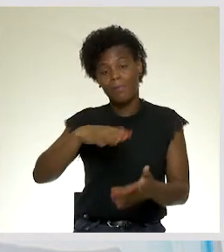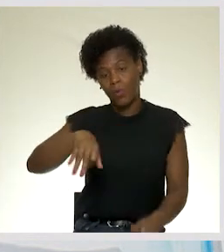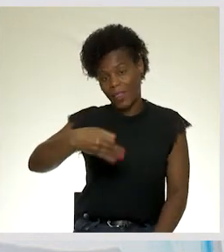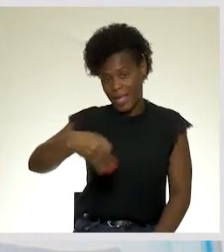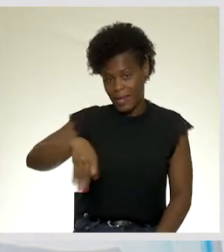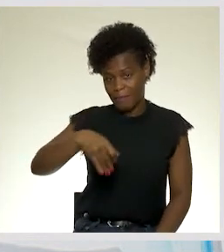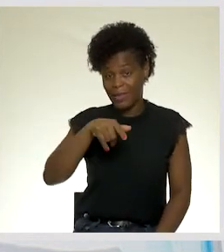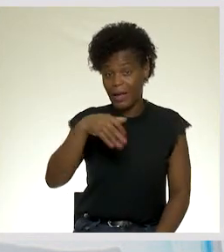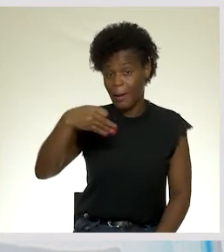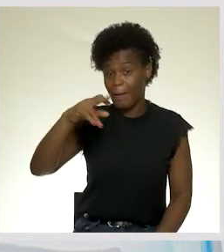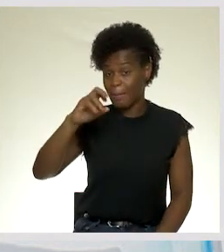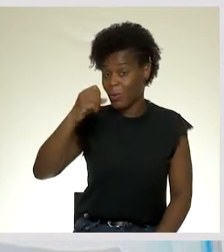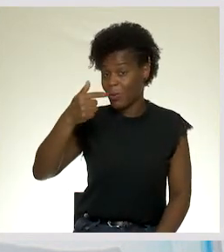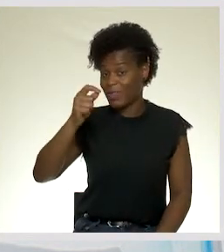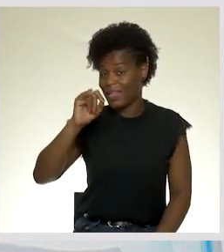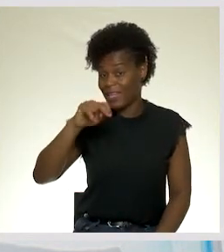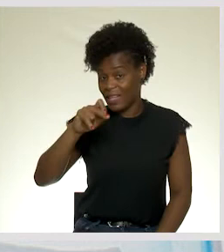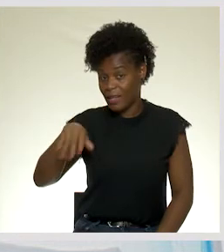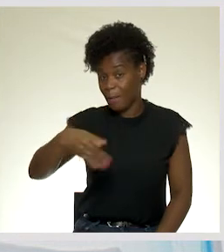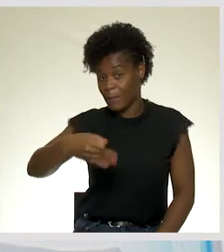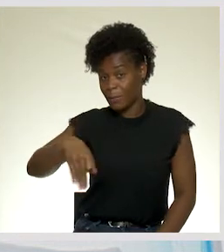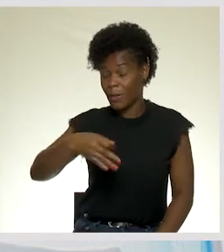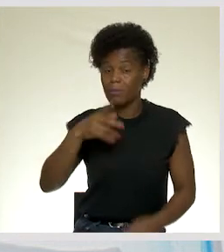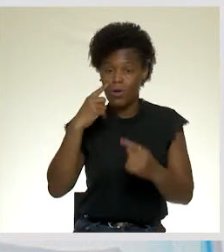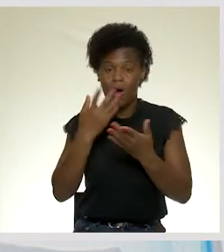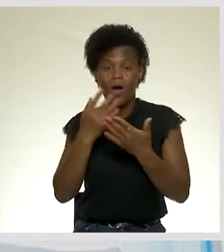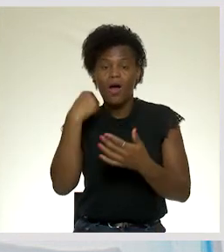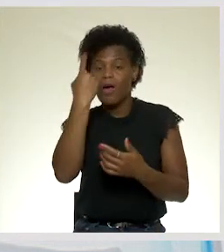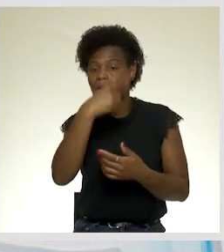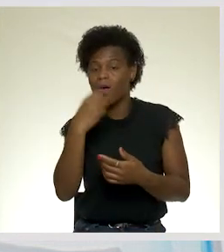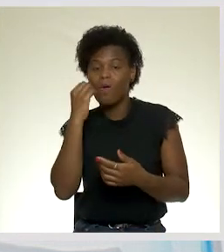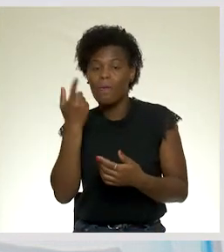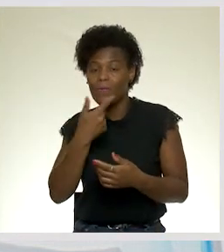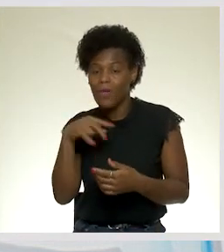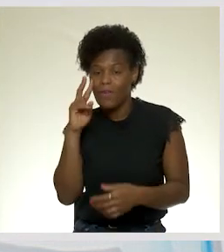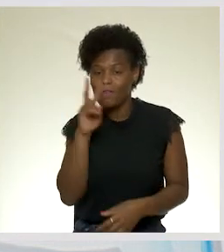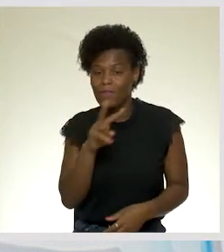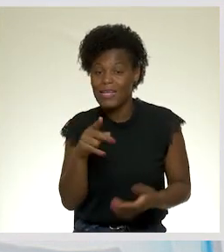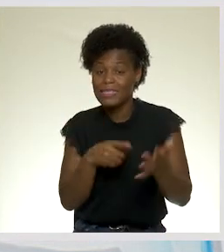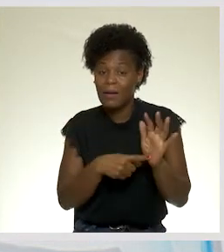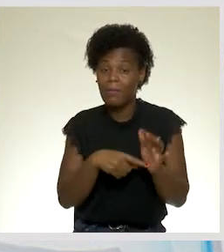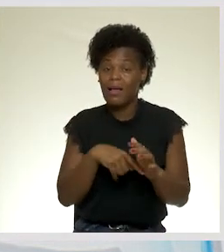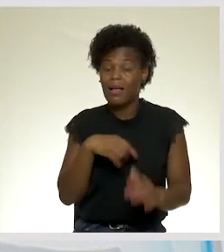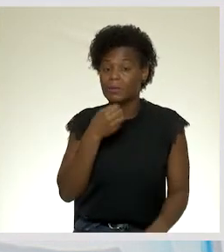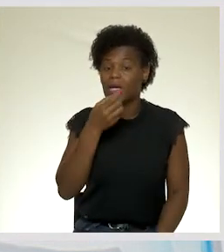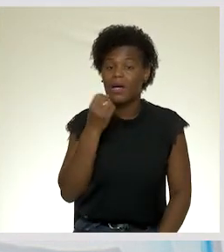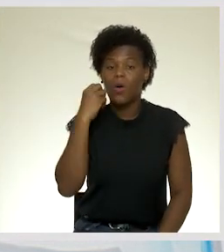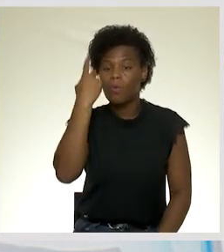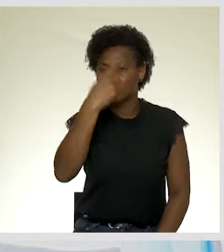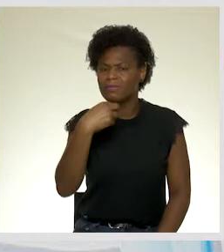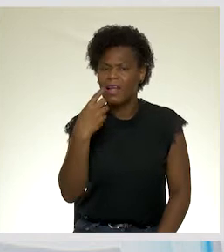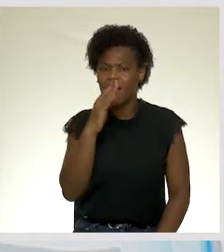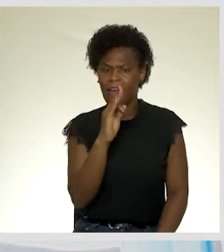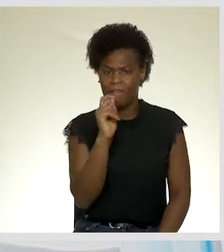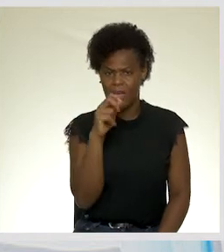E essas proteínas é que manifestam agora em características que nós observamos, ou seja, as características fenotípicas.